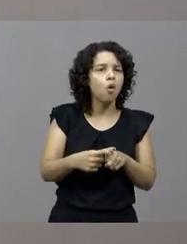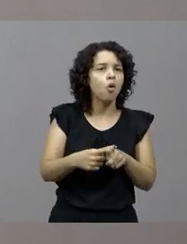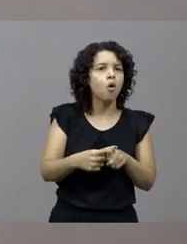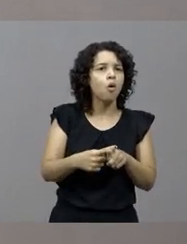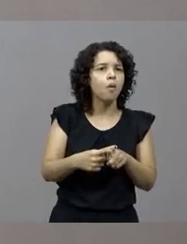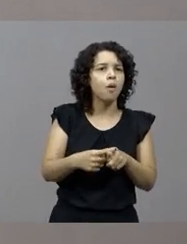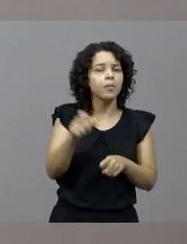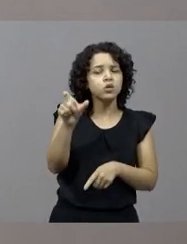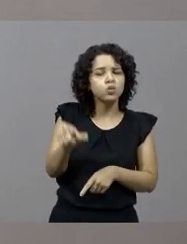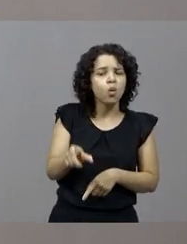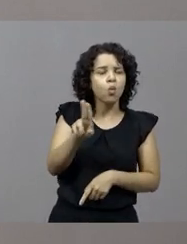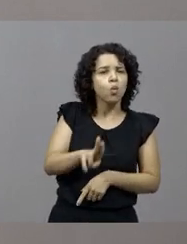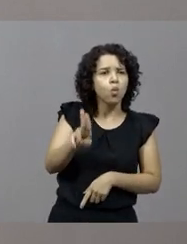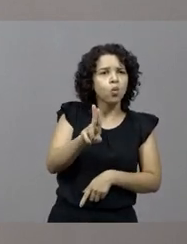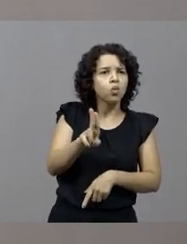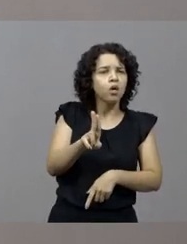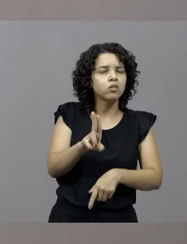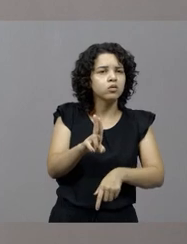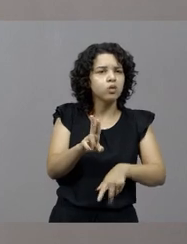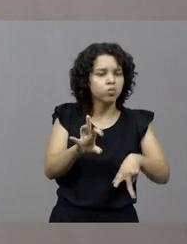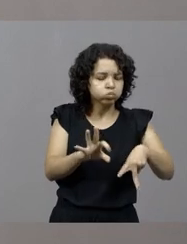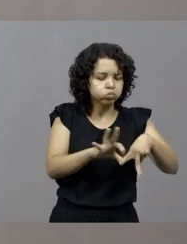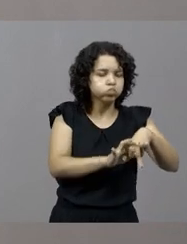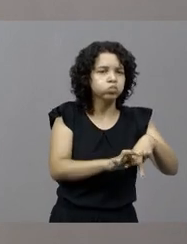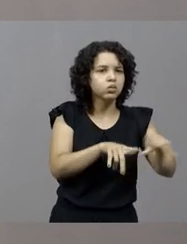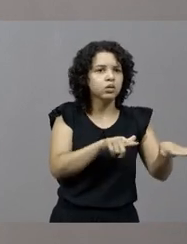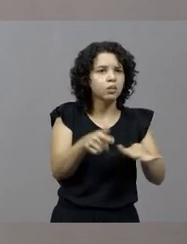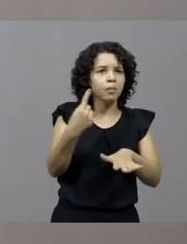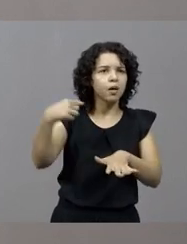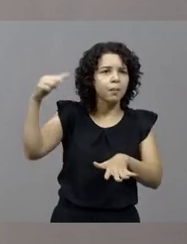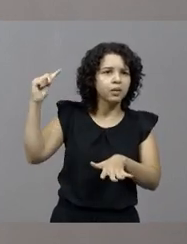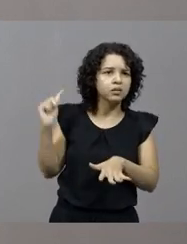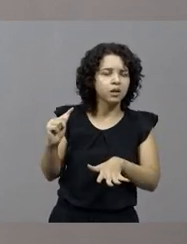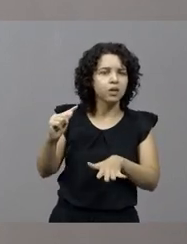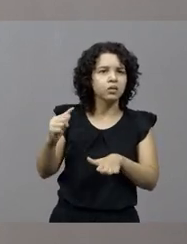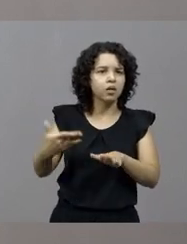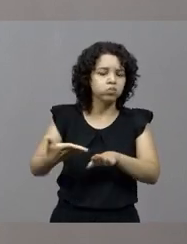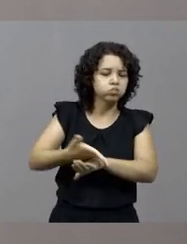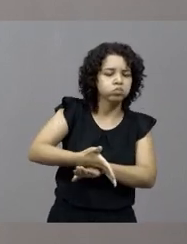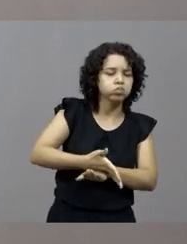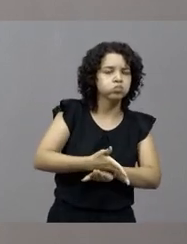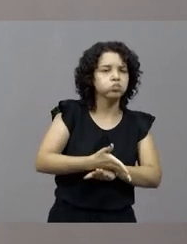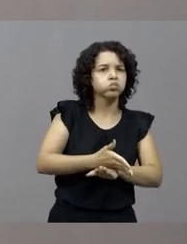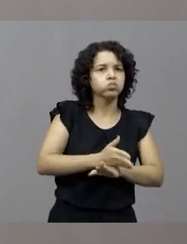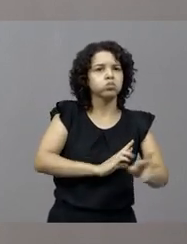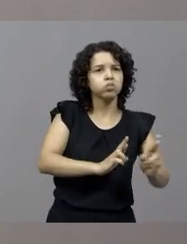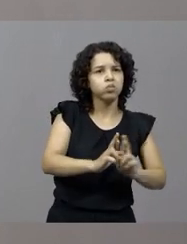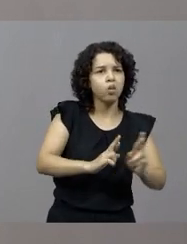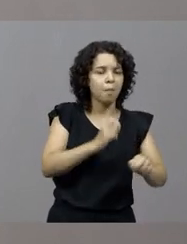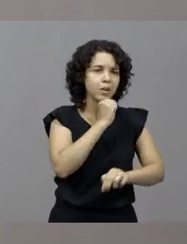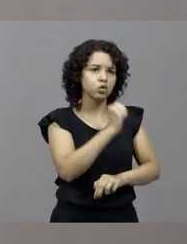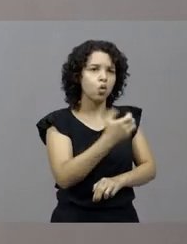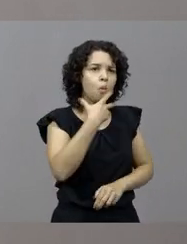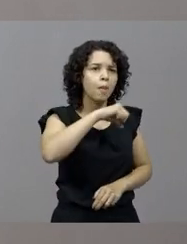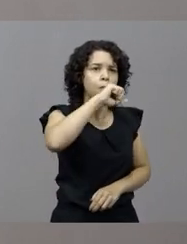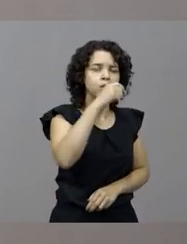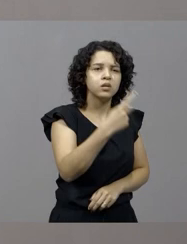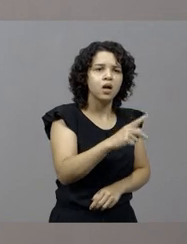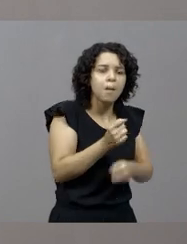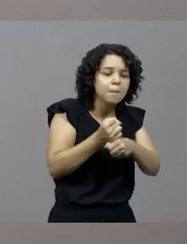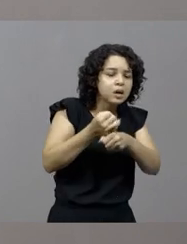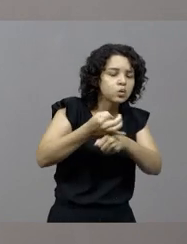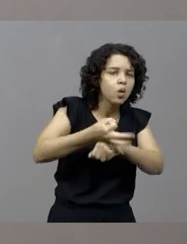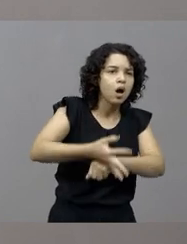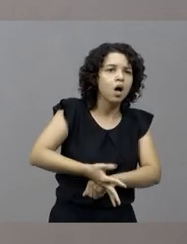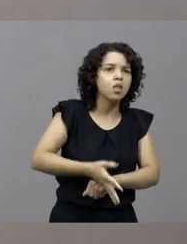madrugada invadiu a pista e matou o pai dele. Numa madrugada, utilizando um